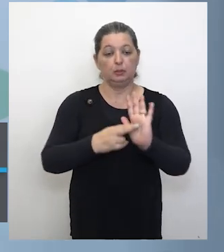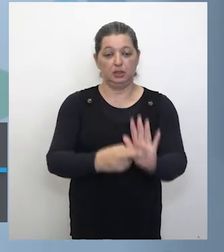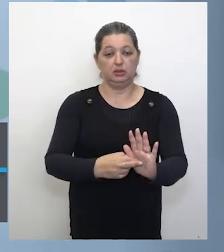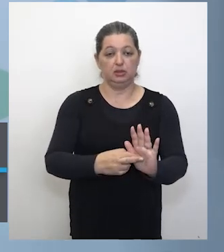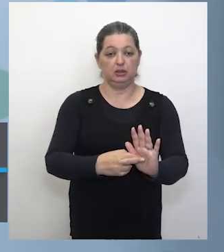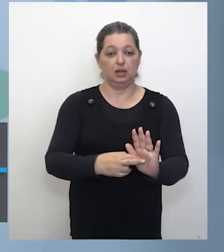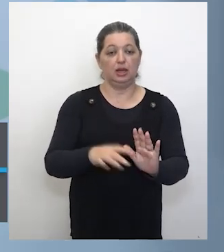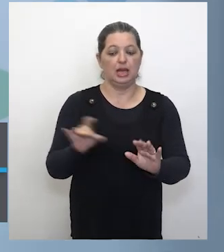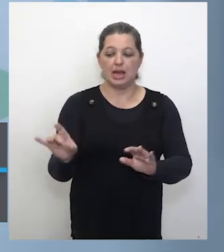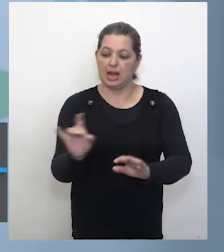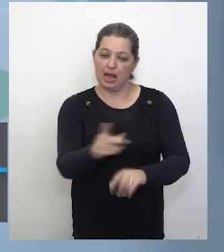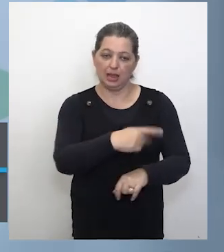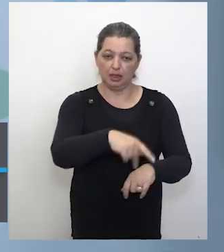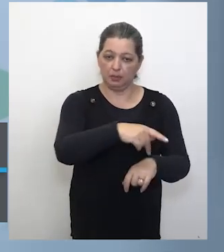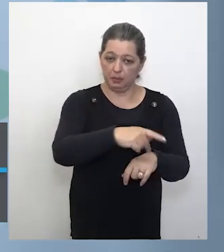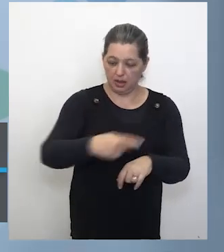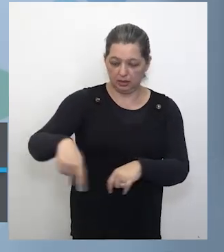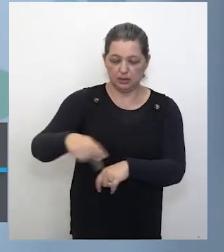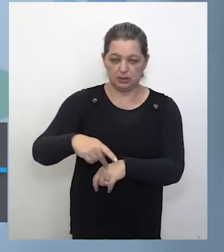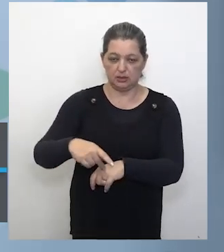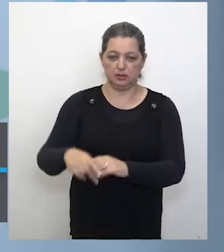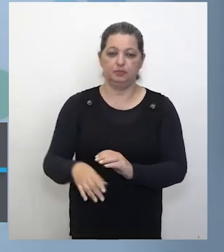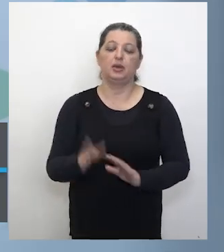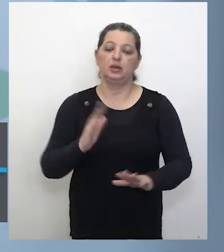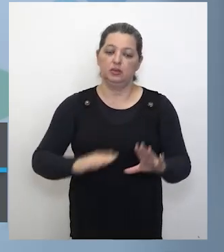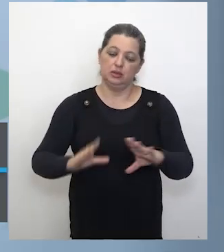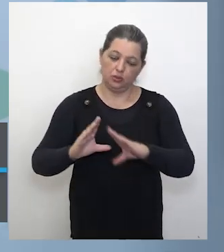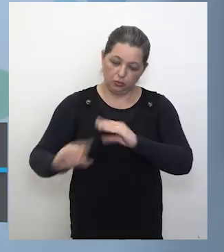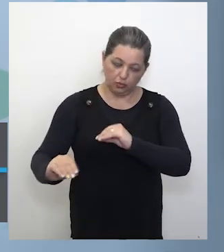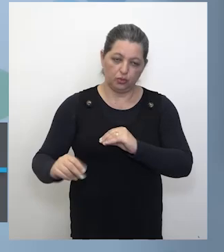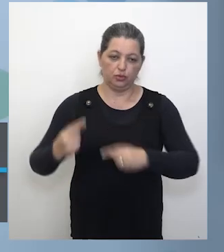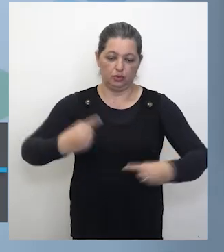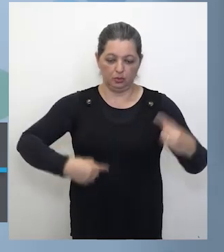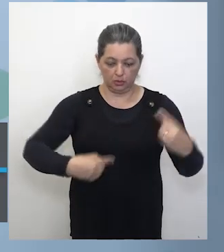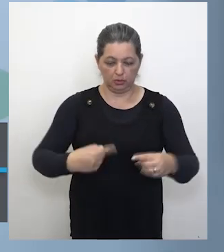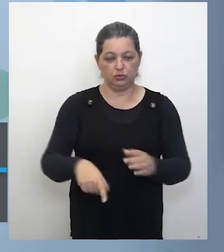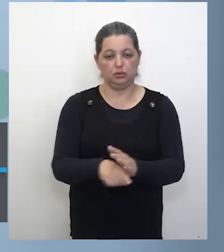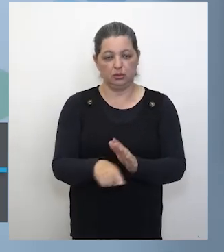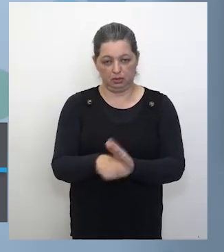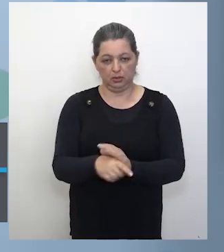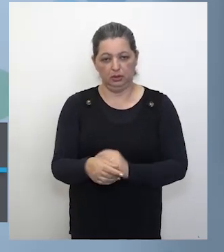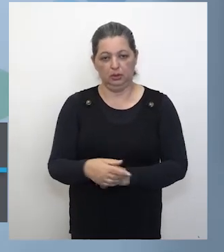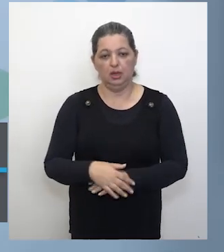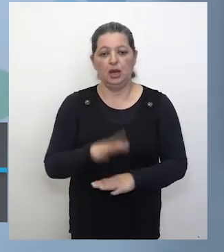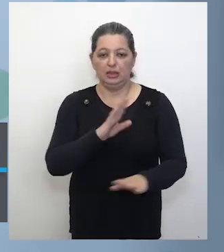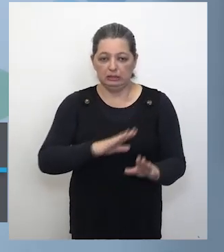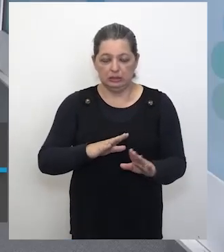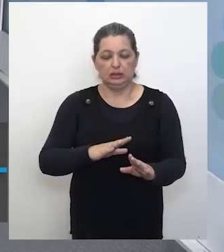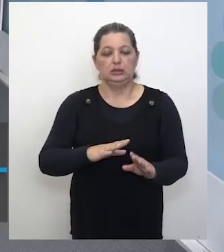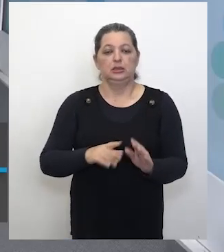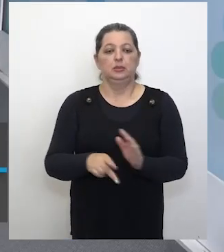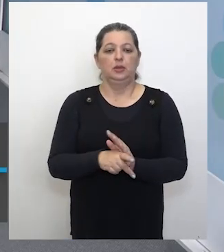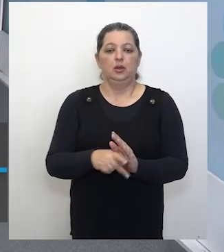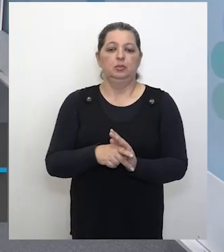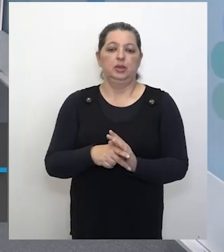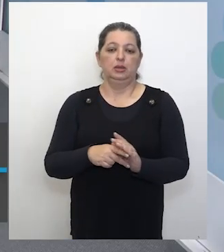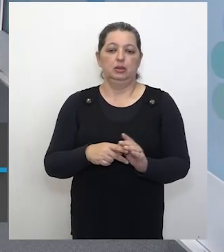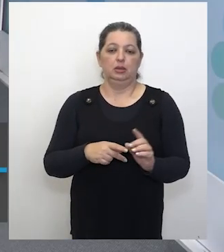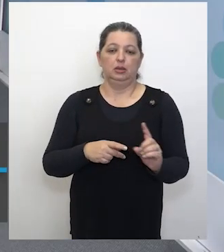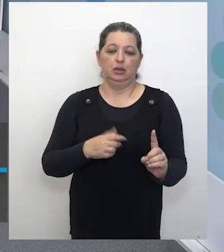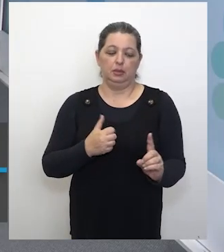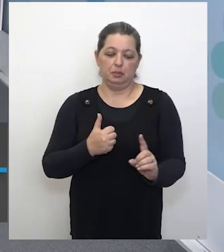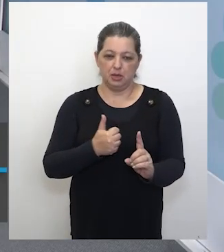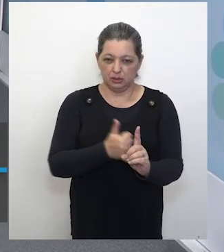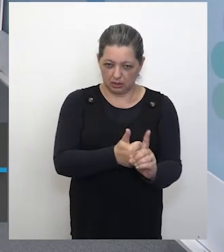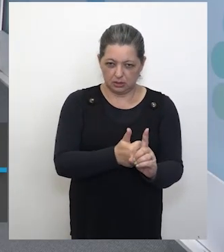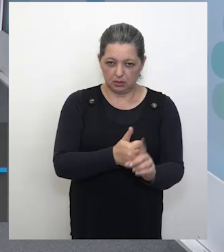é que é lugar de refúgio político, asilo político em situações aí de perseguições e etc. Aí uma coisa que eu